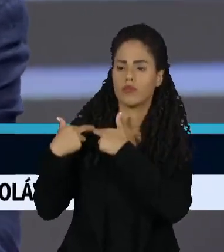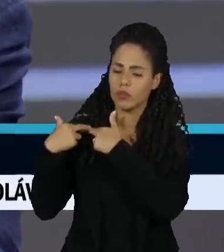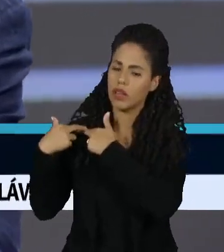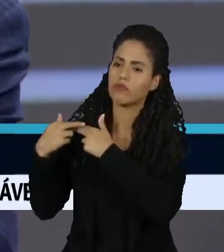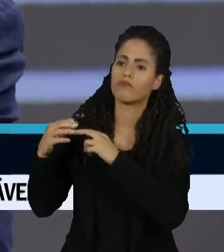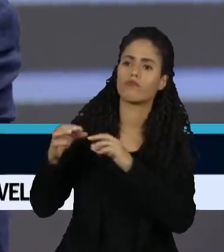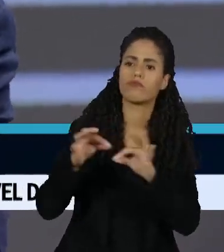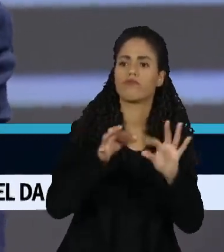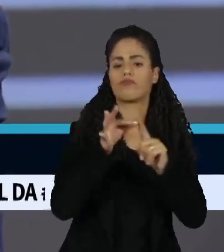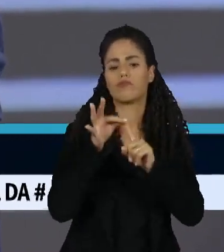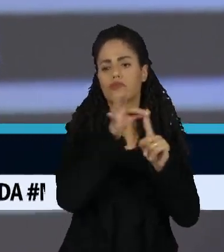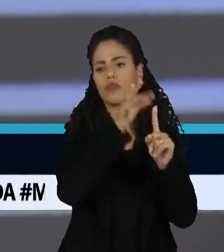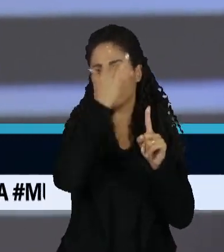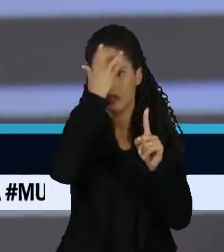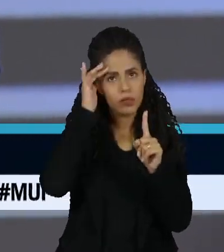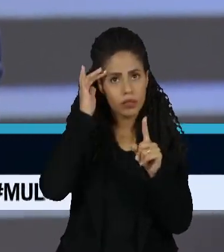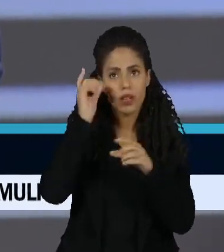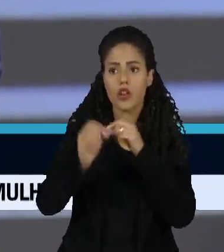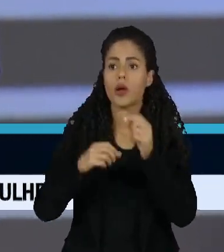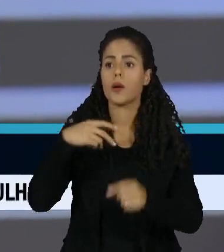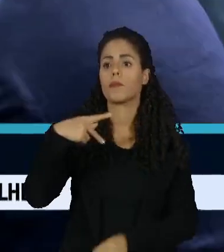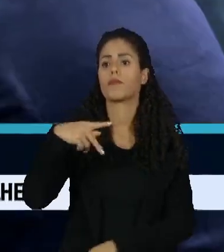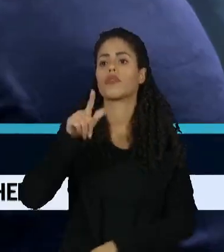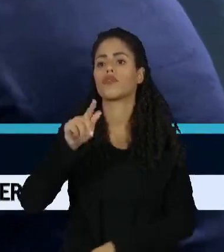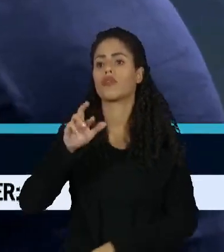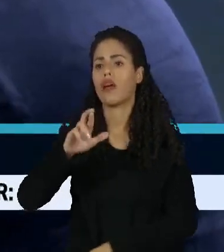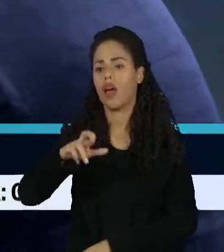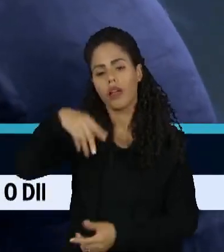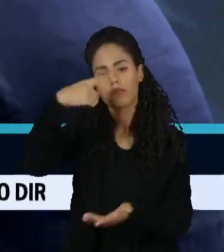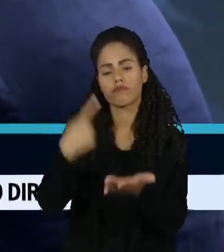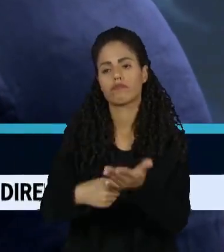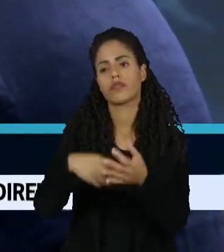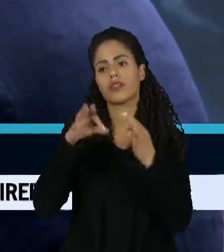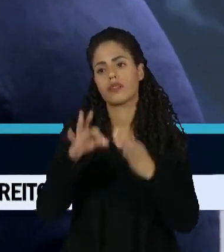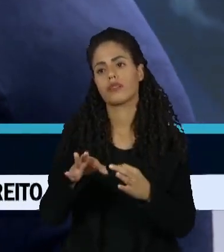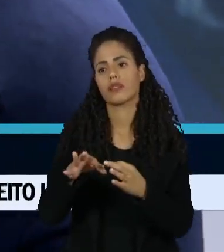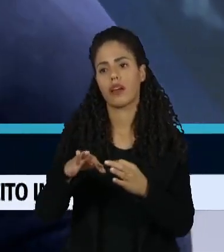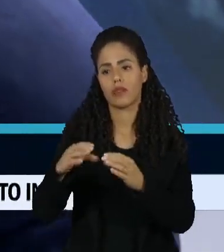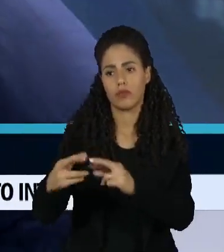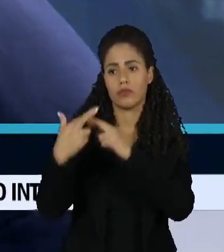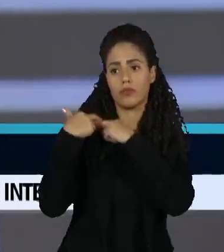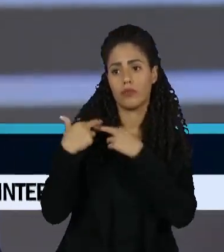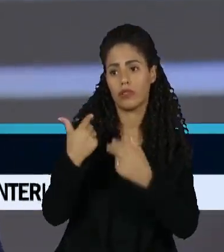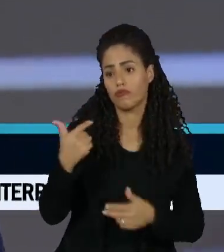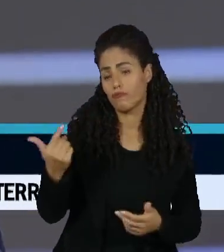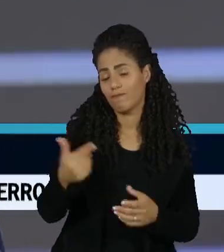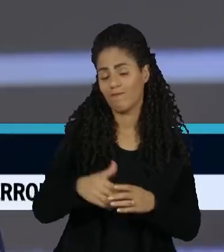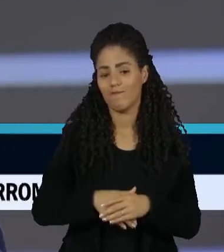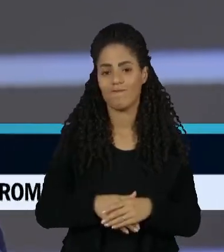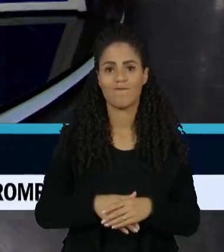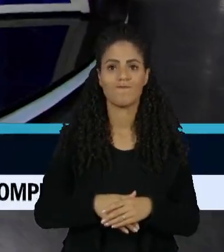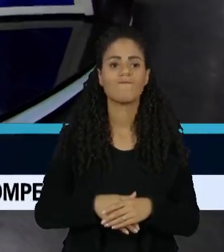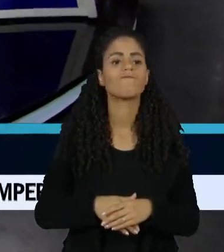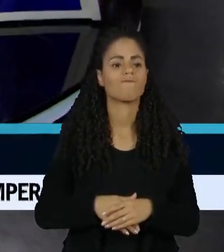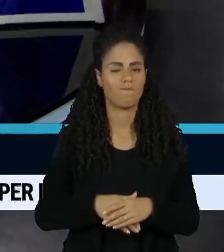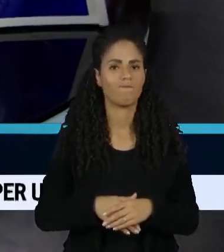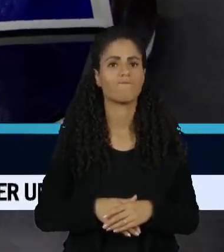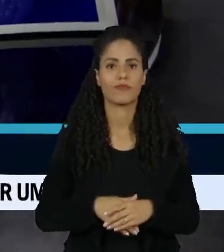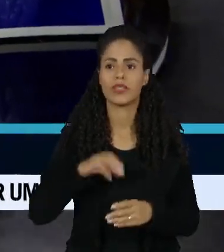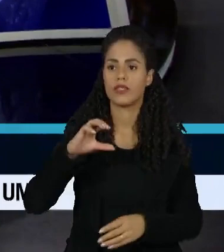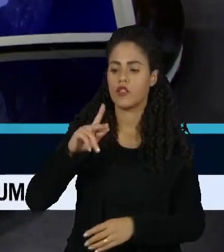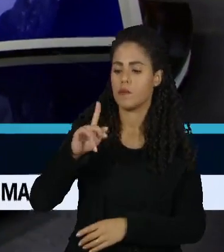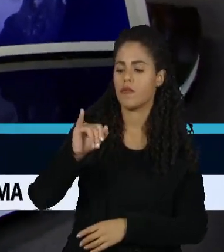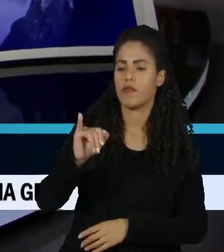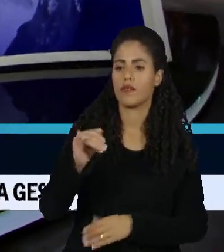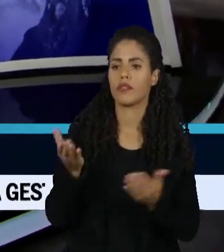de dezenas de pessoas. Foi a PGR que não cumpriu suas atribuições constitucionais. Agora, Wilson, a CPI,